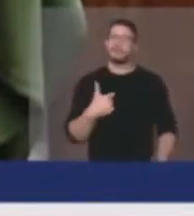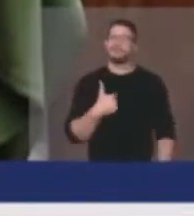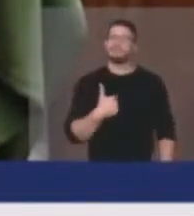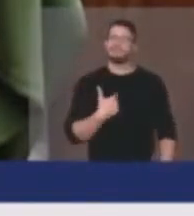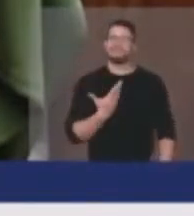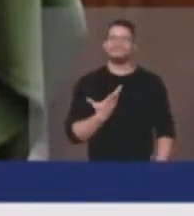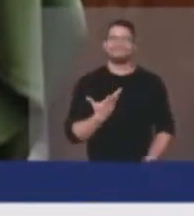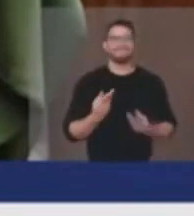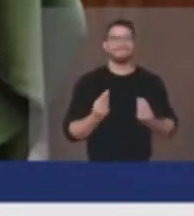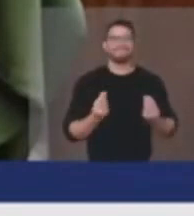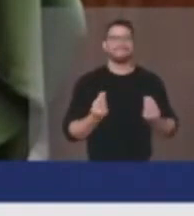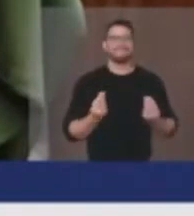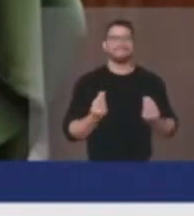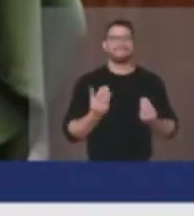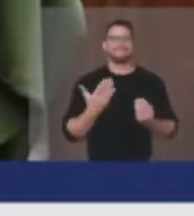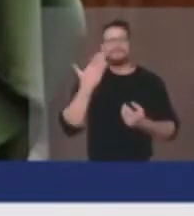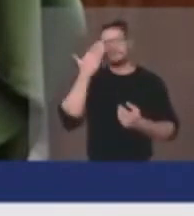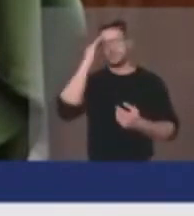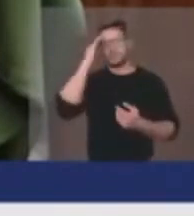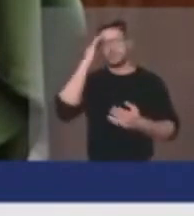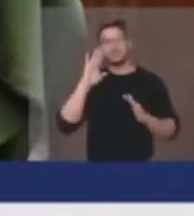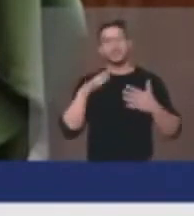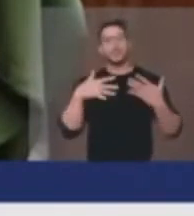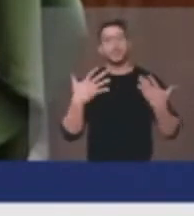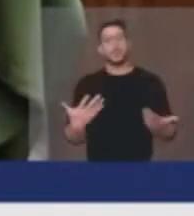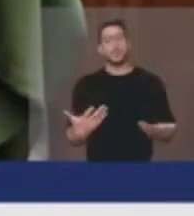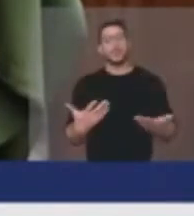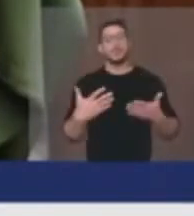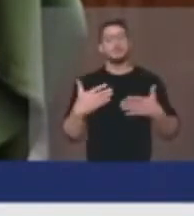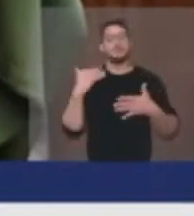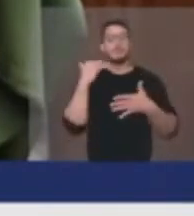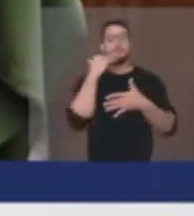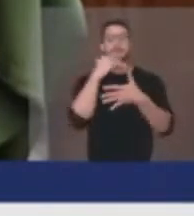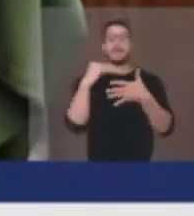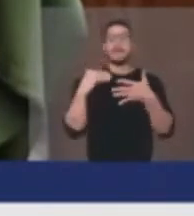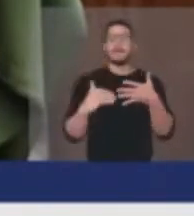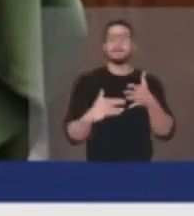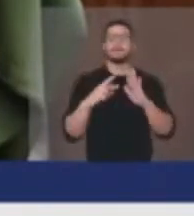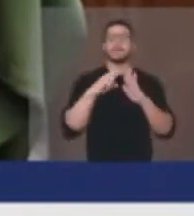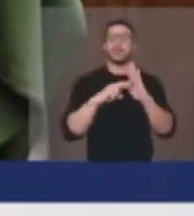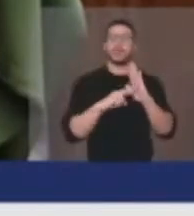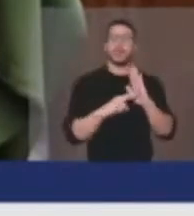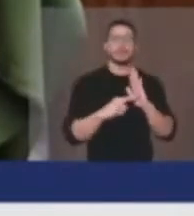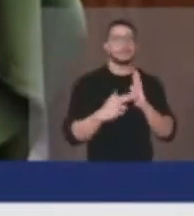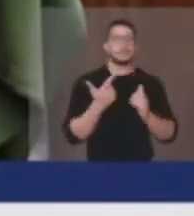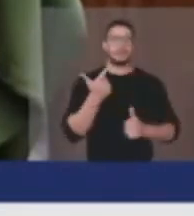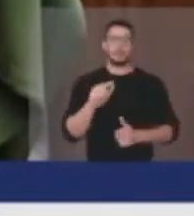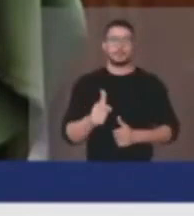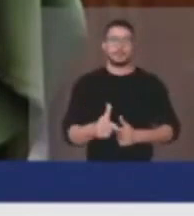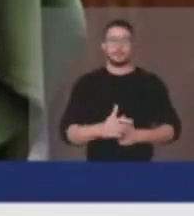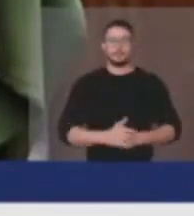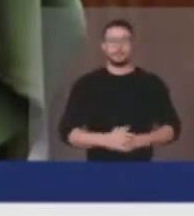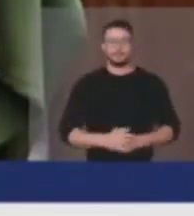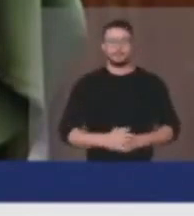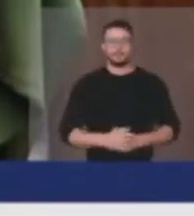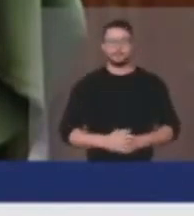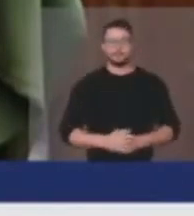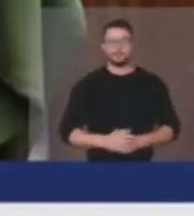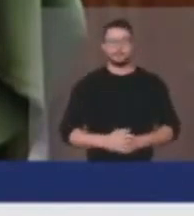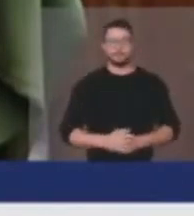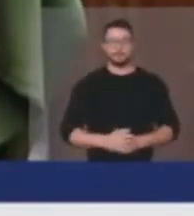encontrar nenhum tipo de parâmetro em nenhum lugar do mundo. Afinal de contas, nós temos